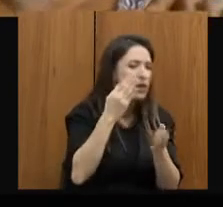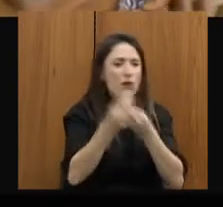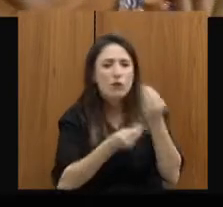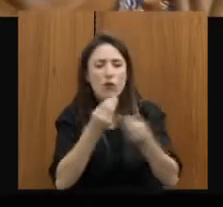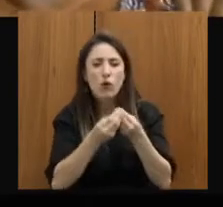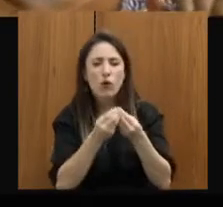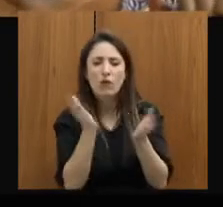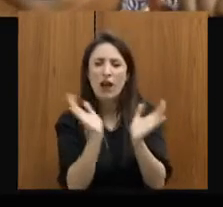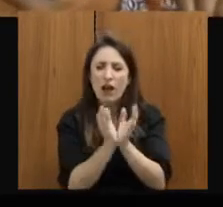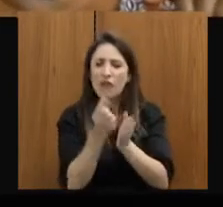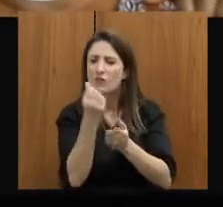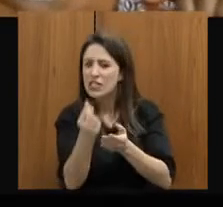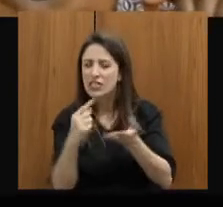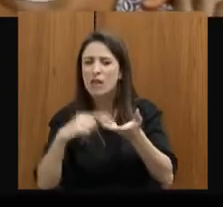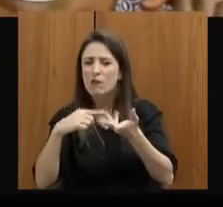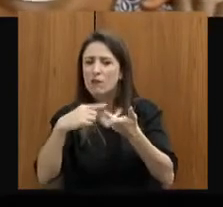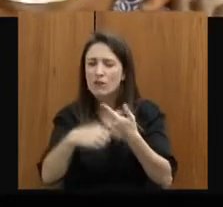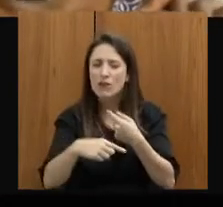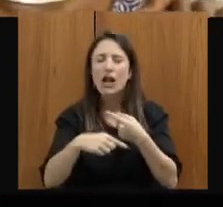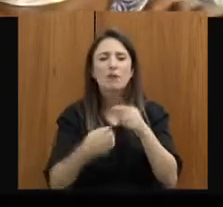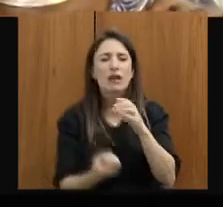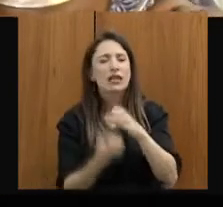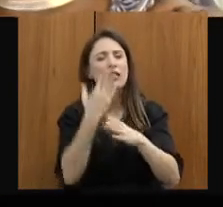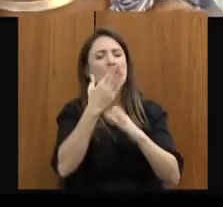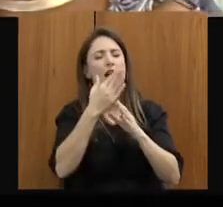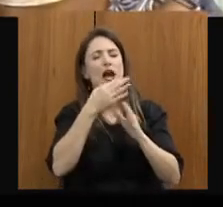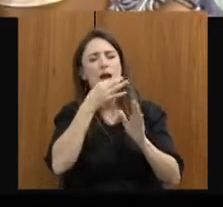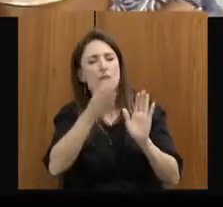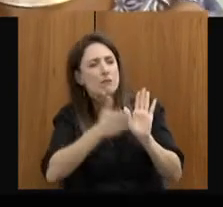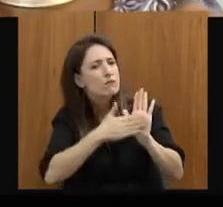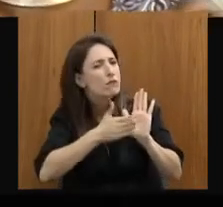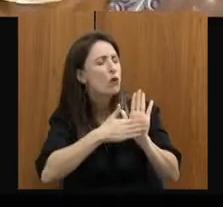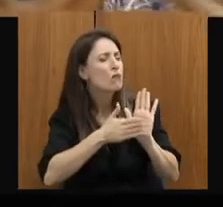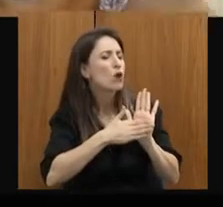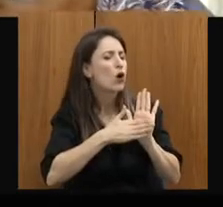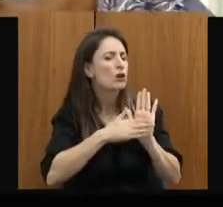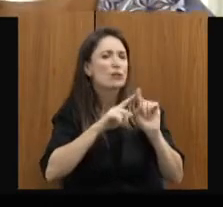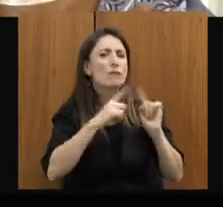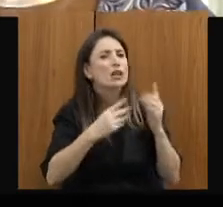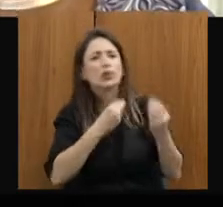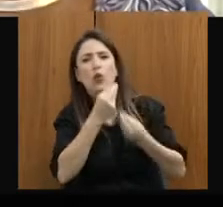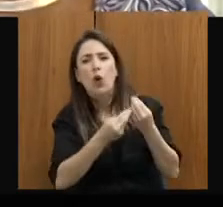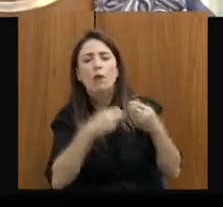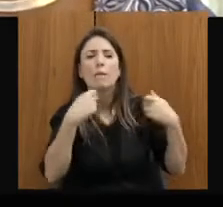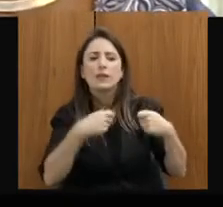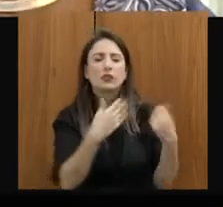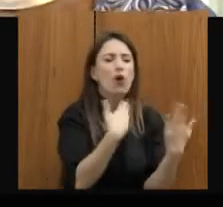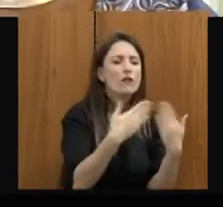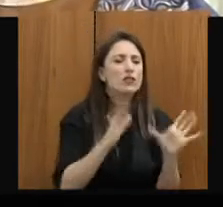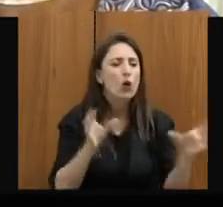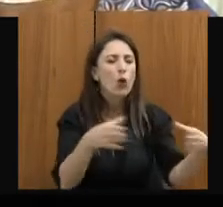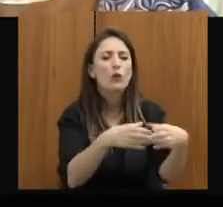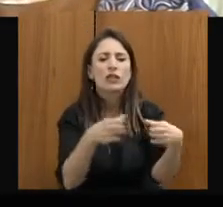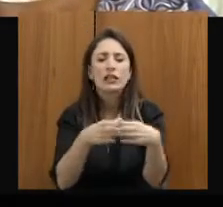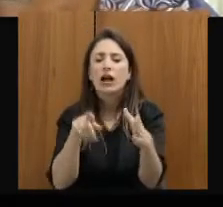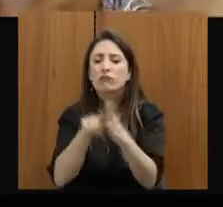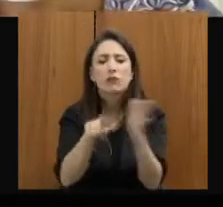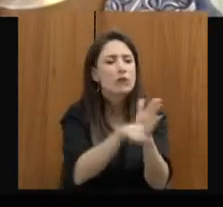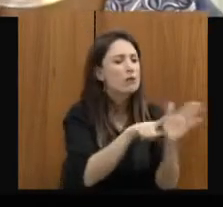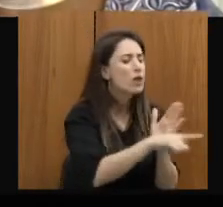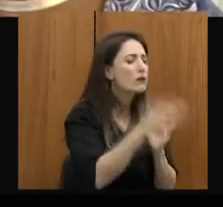e tem que descansar e propostas concretas a partir do diálogo com as comunidades corremos o risco de ter um